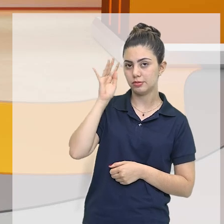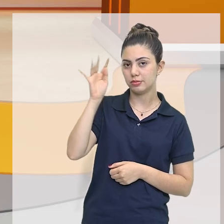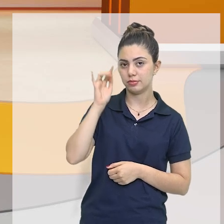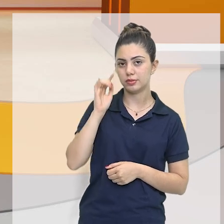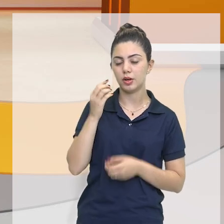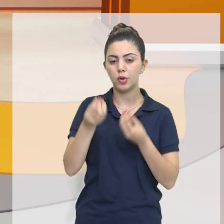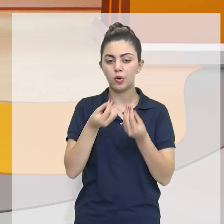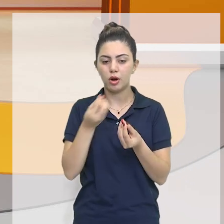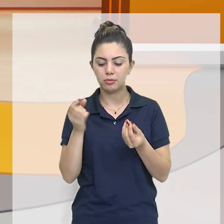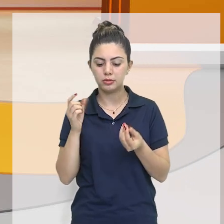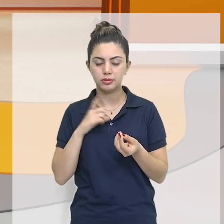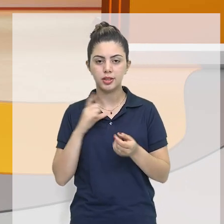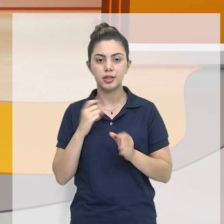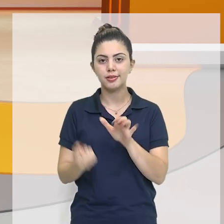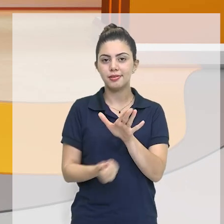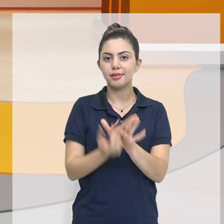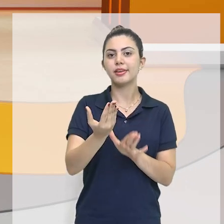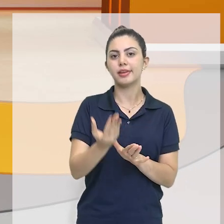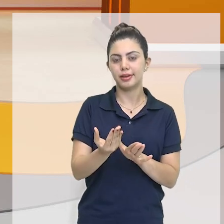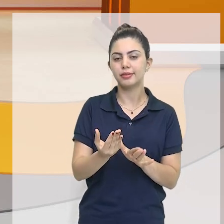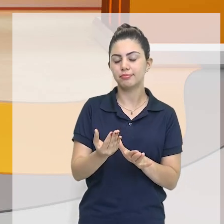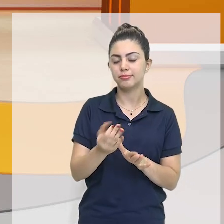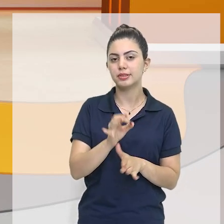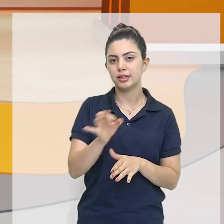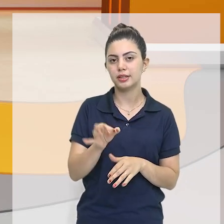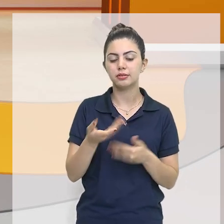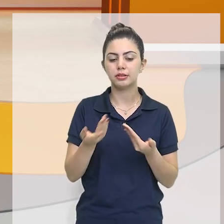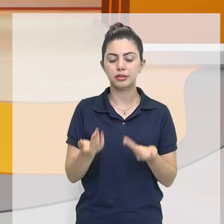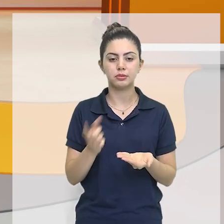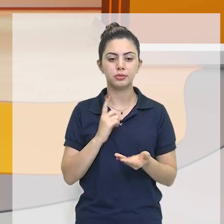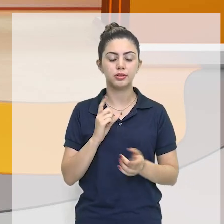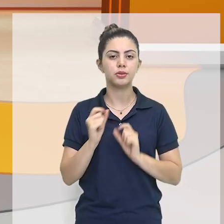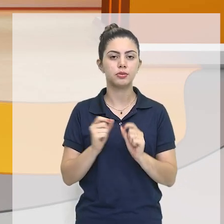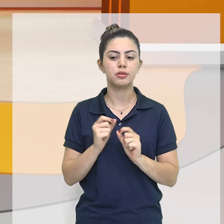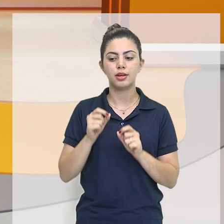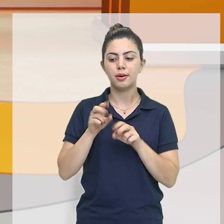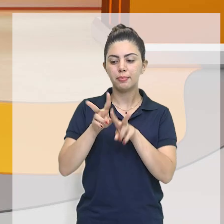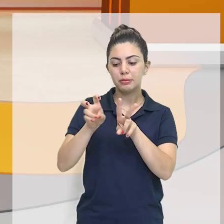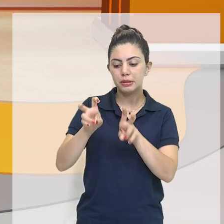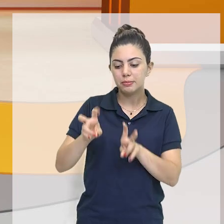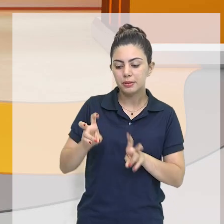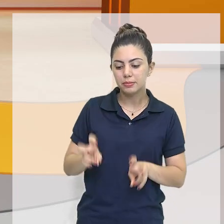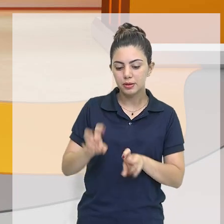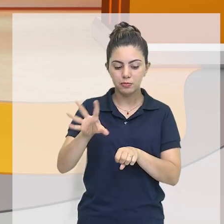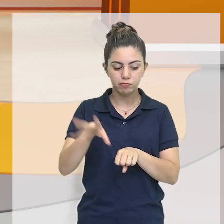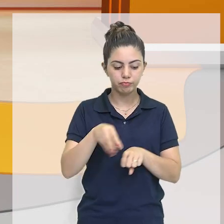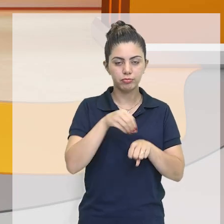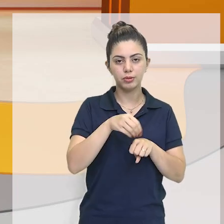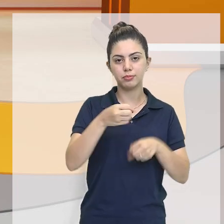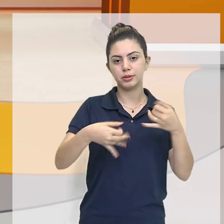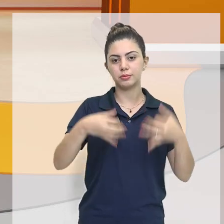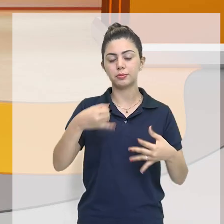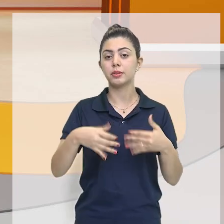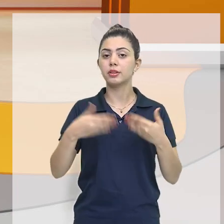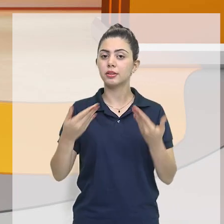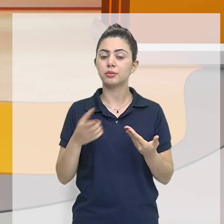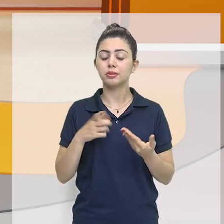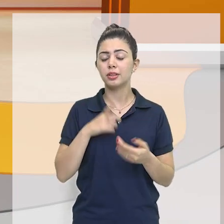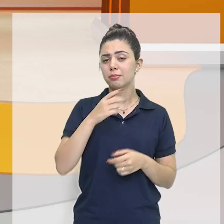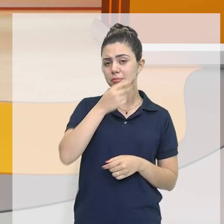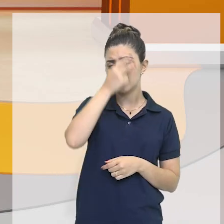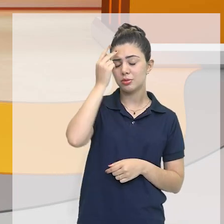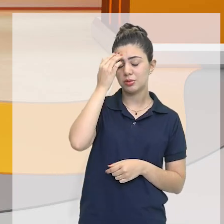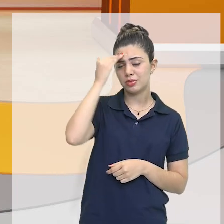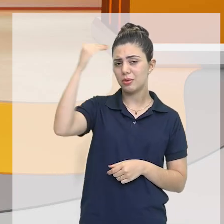irá brotar e ter o seu pilar fundamental, com figuras como Sócrates, Platão